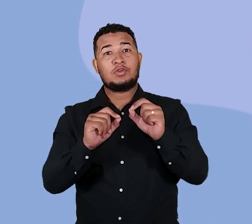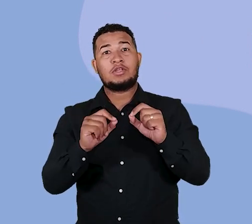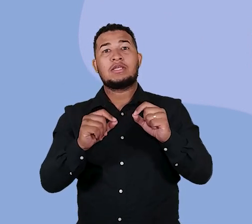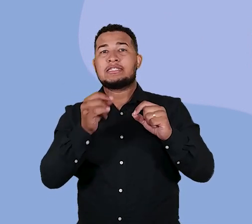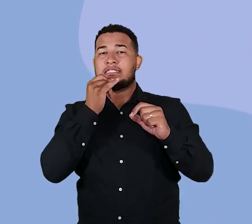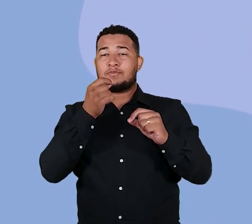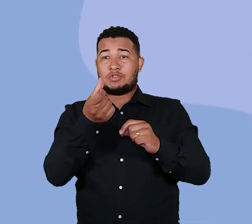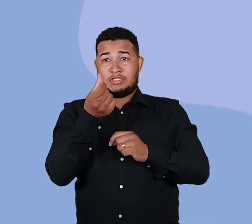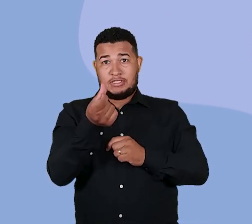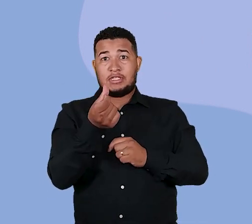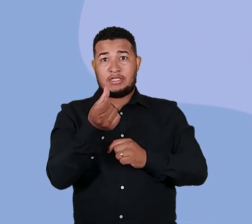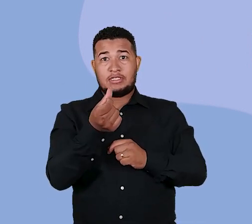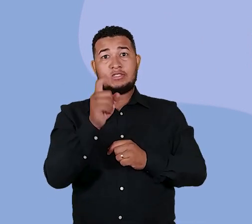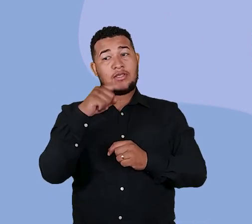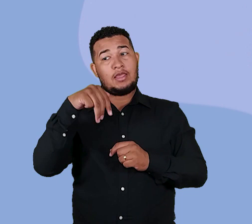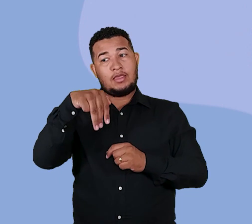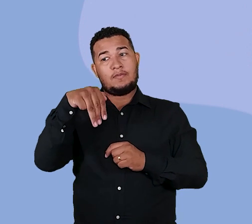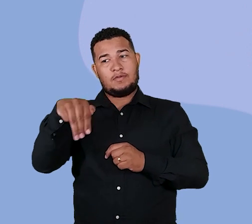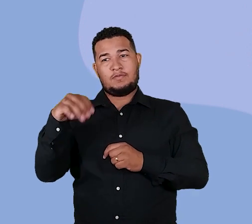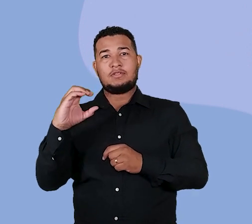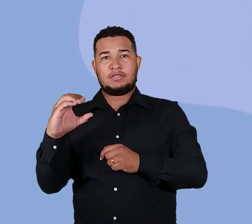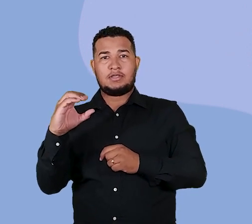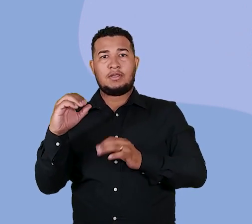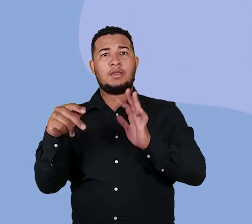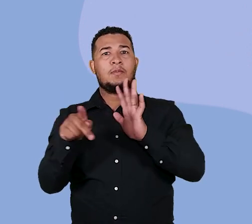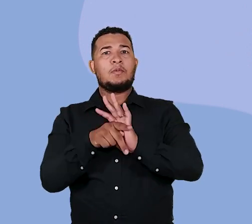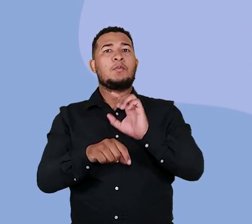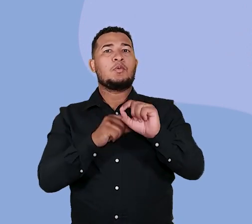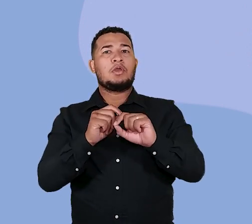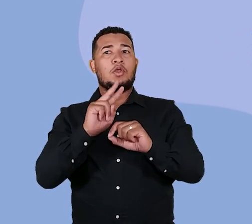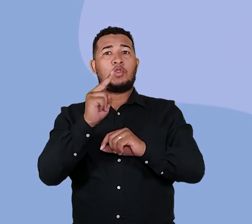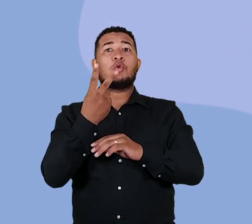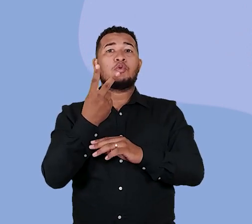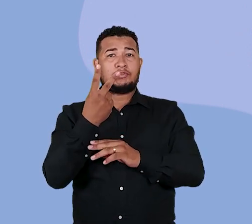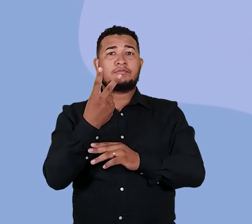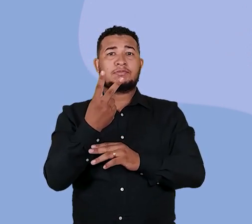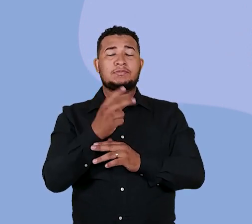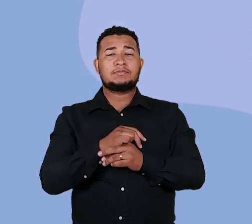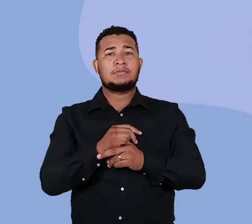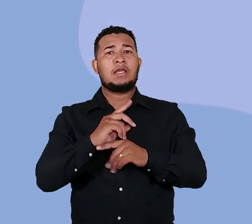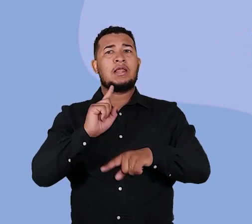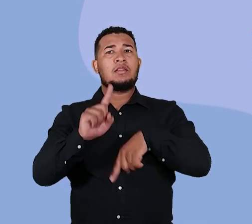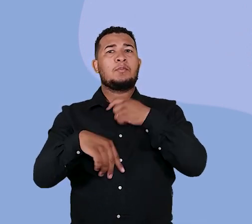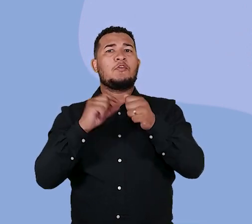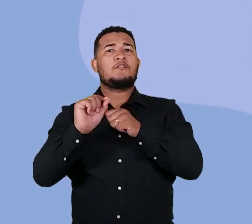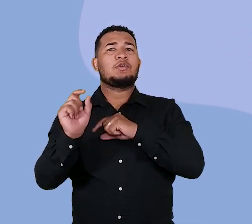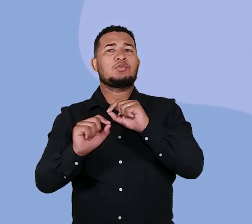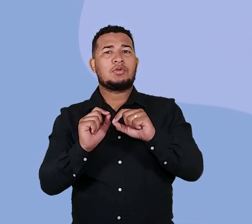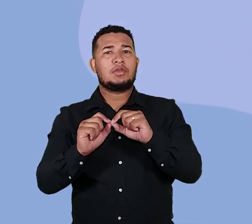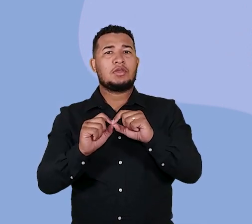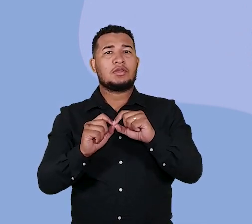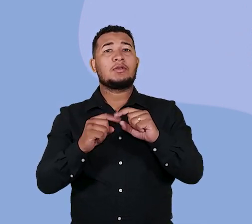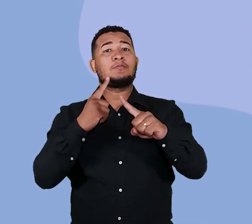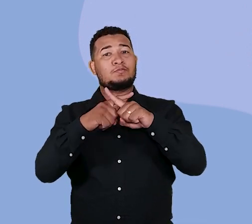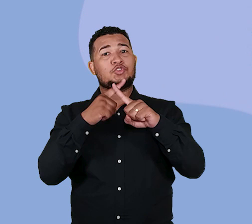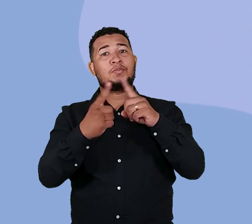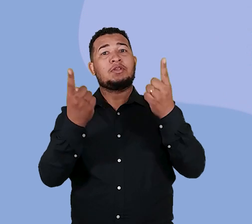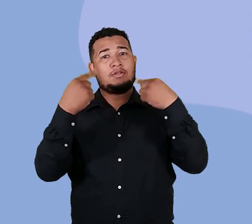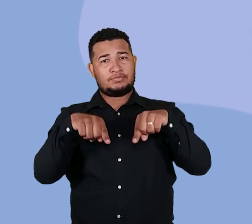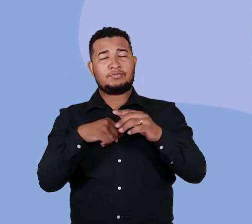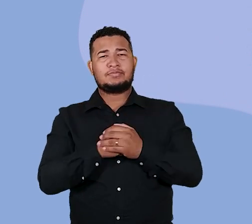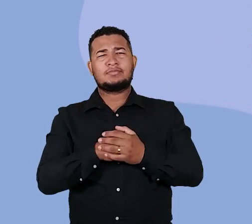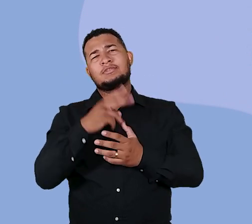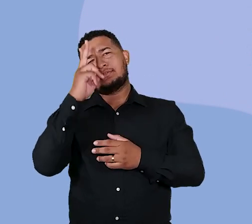Você divide o 6, que é o MMC, pelo 2, que é o denominador. E depois, multiplica pelo